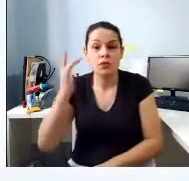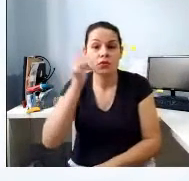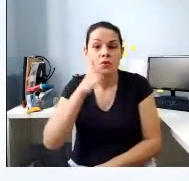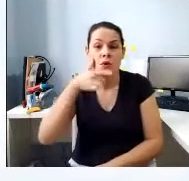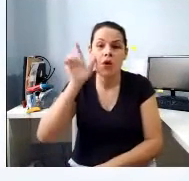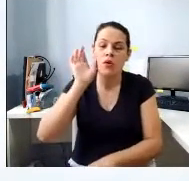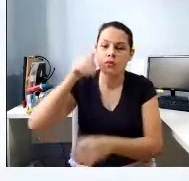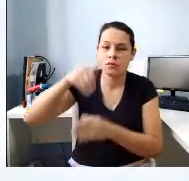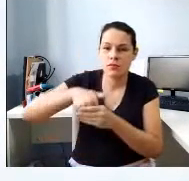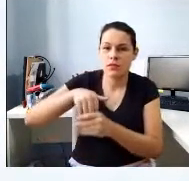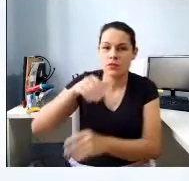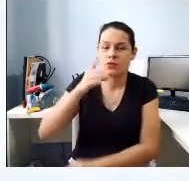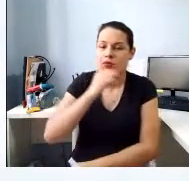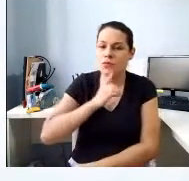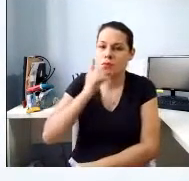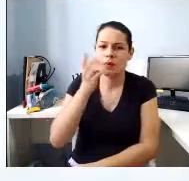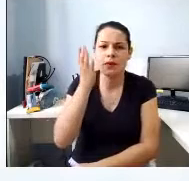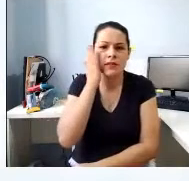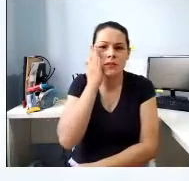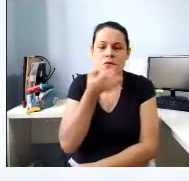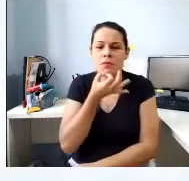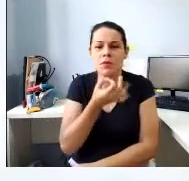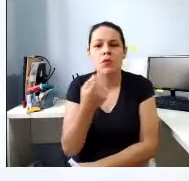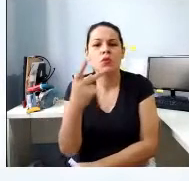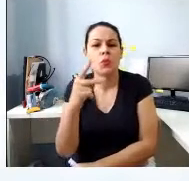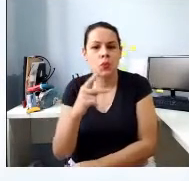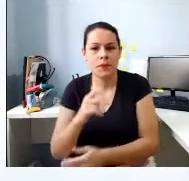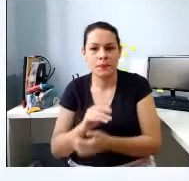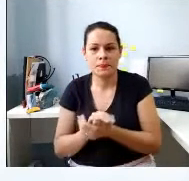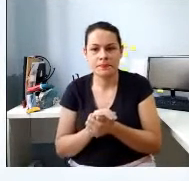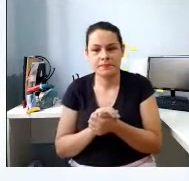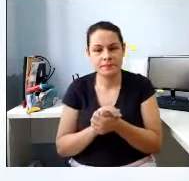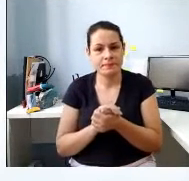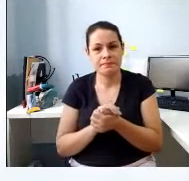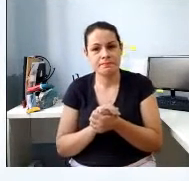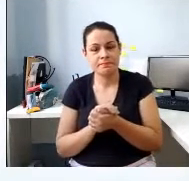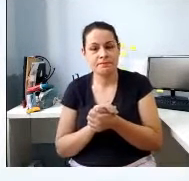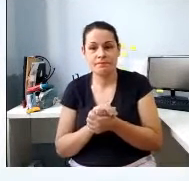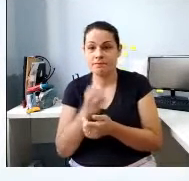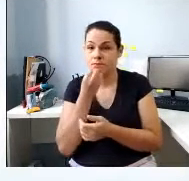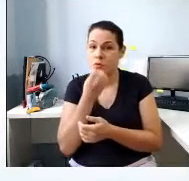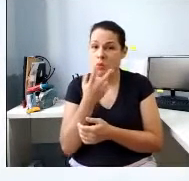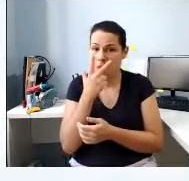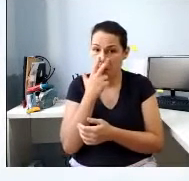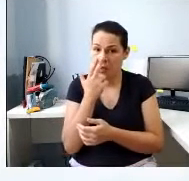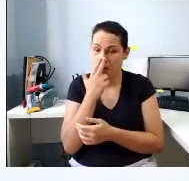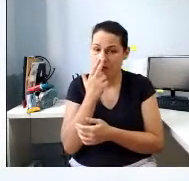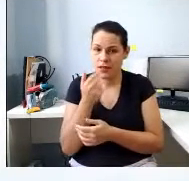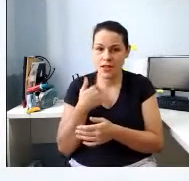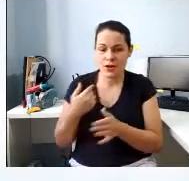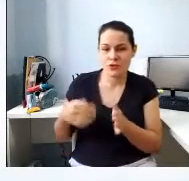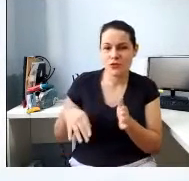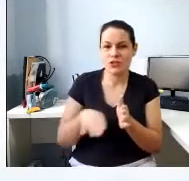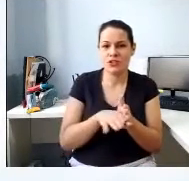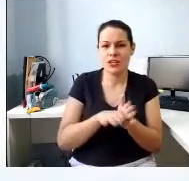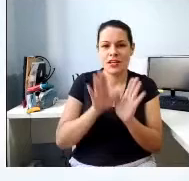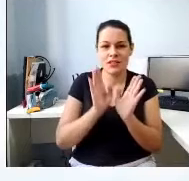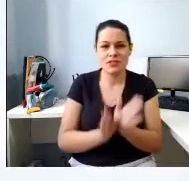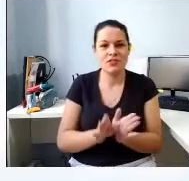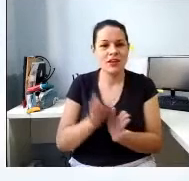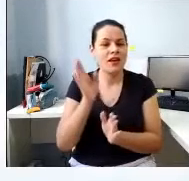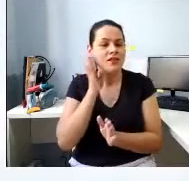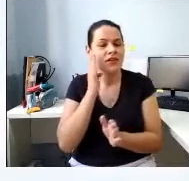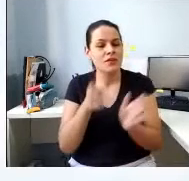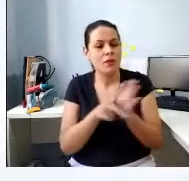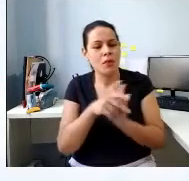domingo, e eu queria ouvir você. Bem, acho que o Marcos cheguei aqui ouvindo a fala do Marcos, acho que